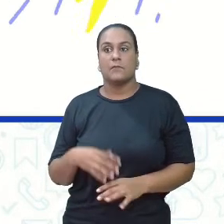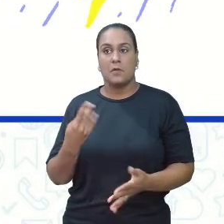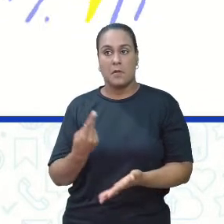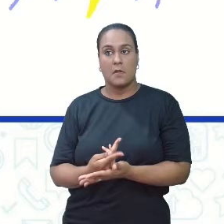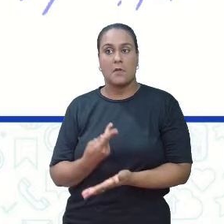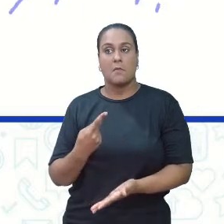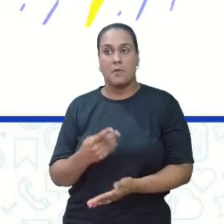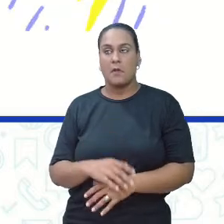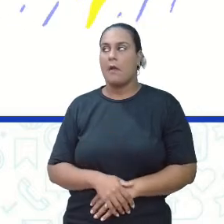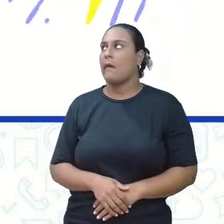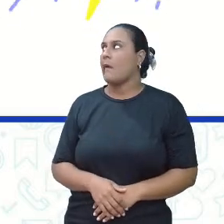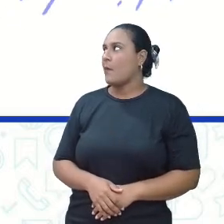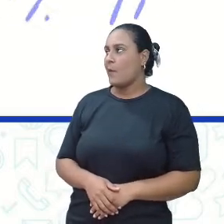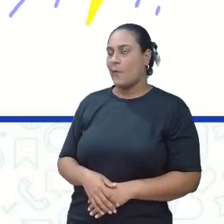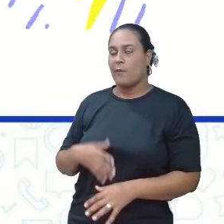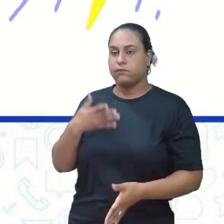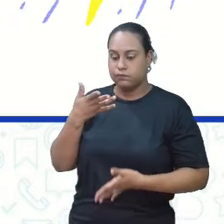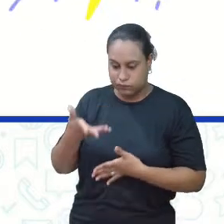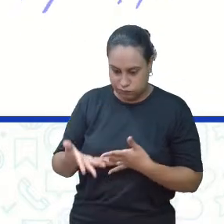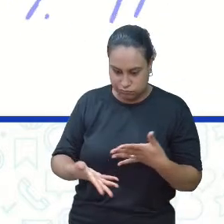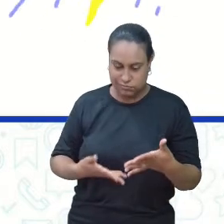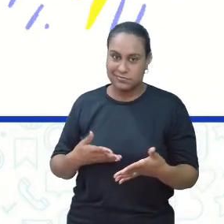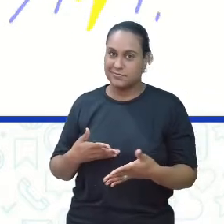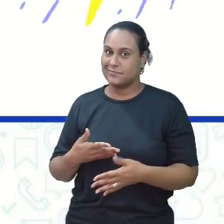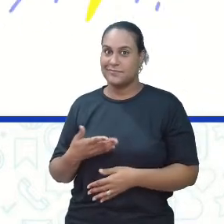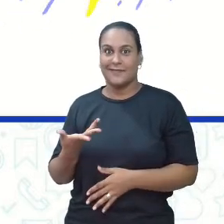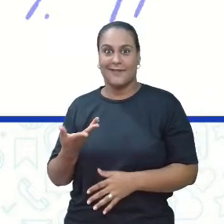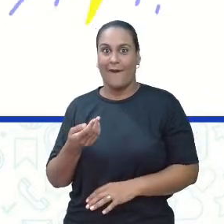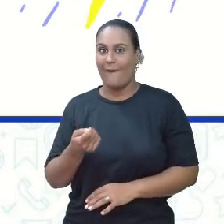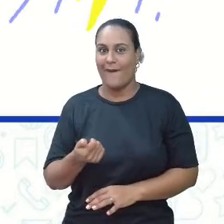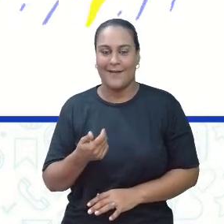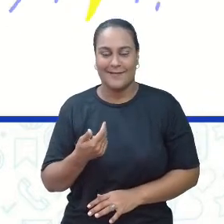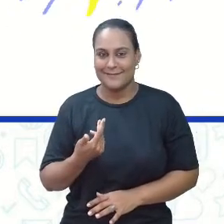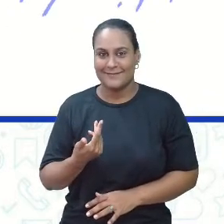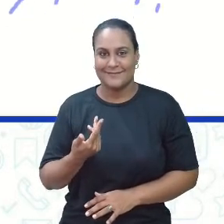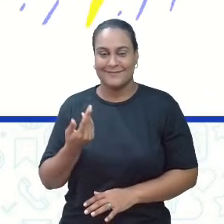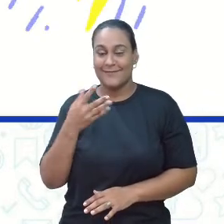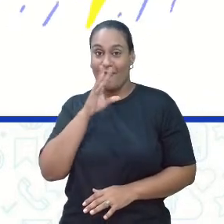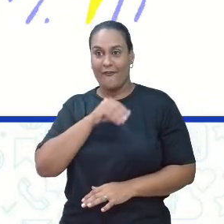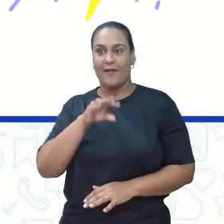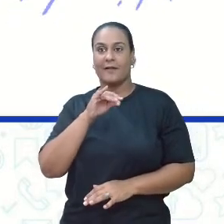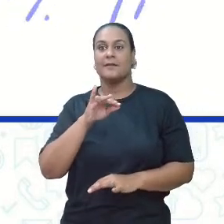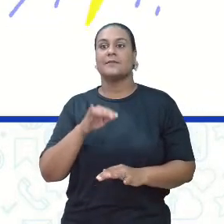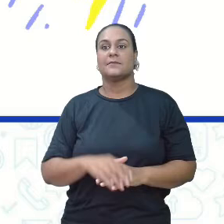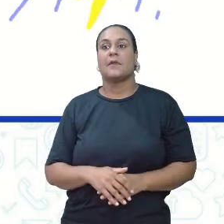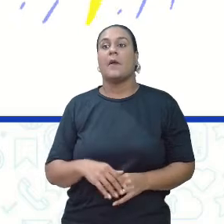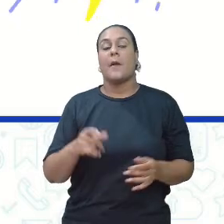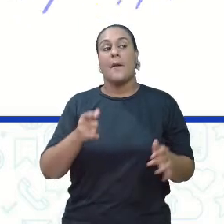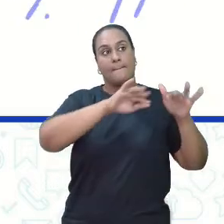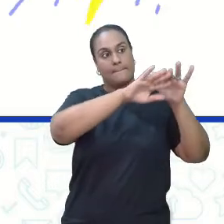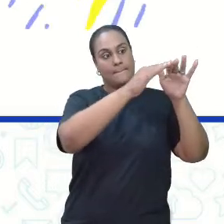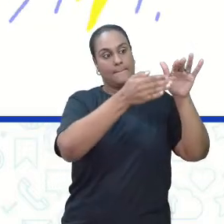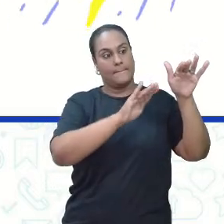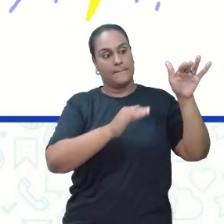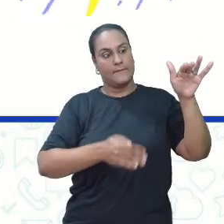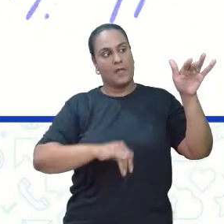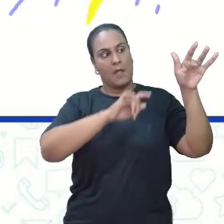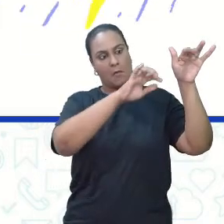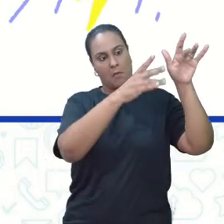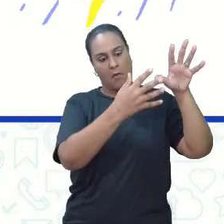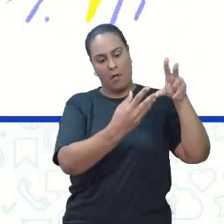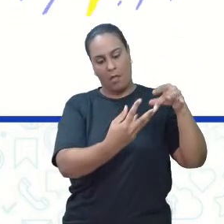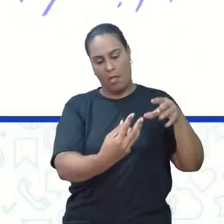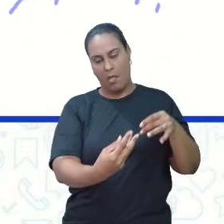catastróficas. Eita, quase não saía, professor Gilson. Tá pegando, hein? Tal qual o deslizamento de terras, de